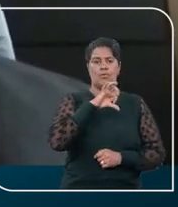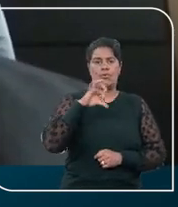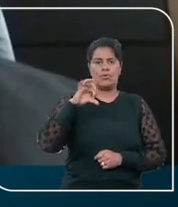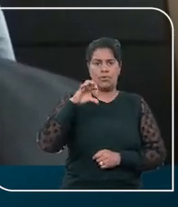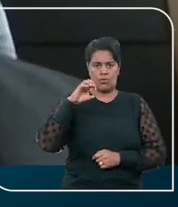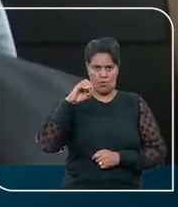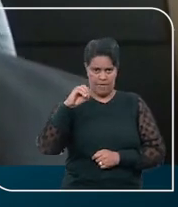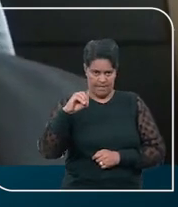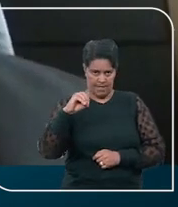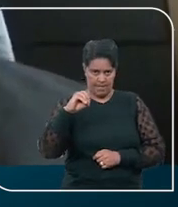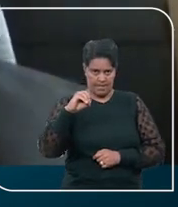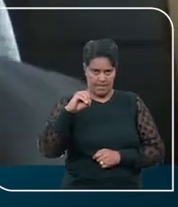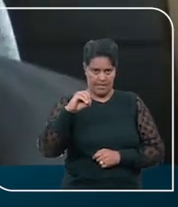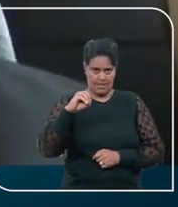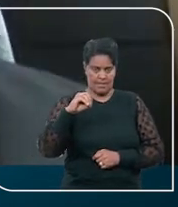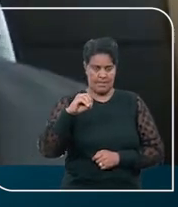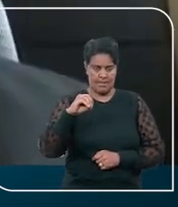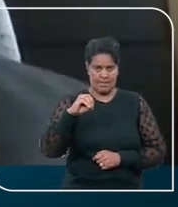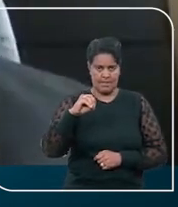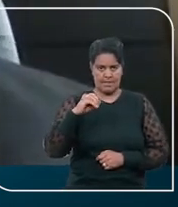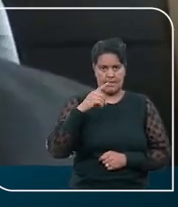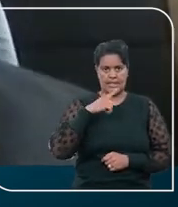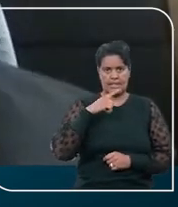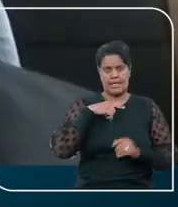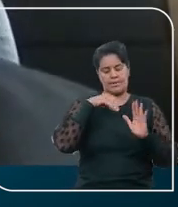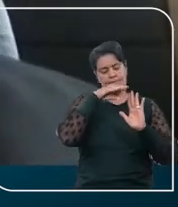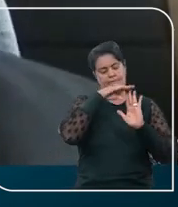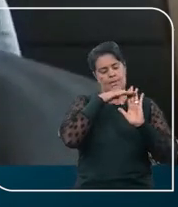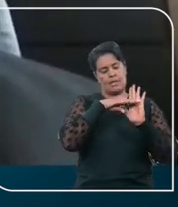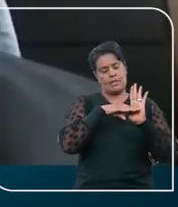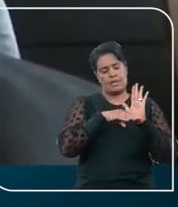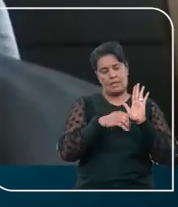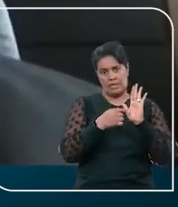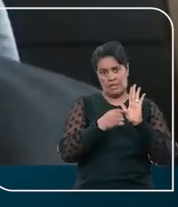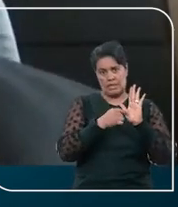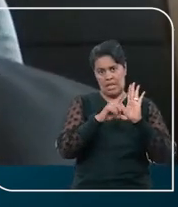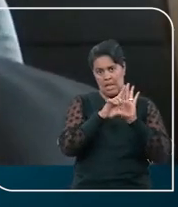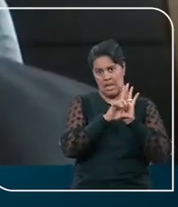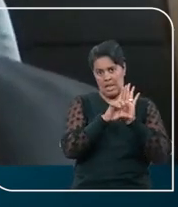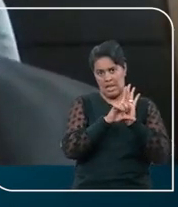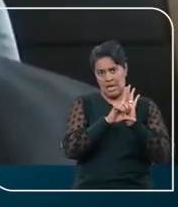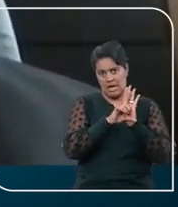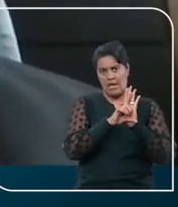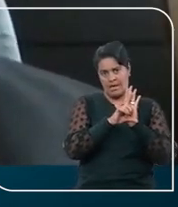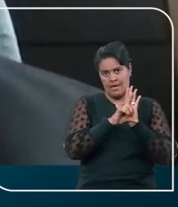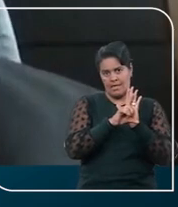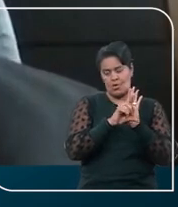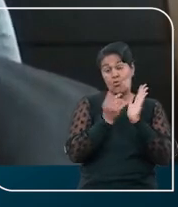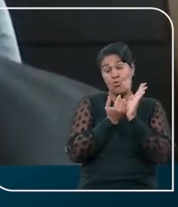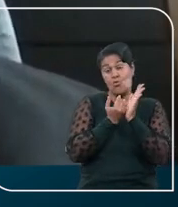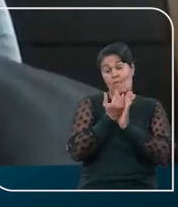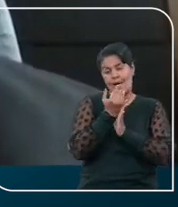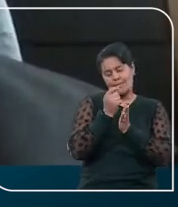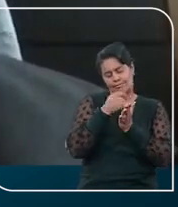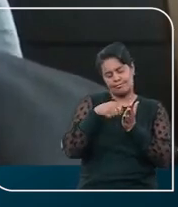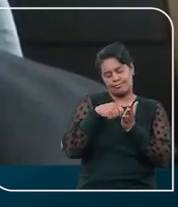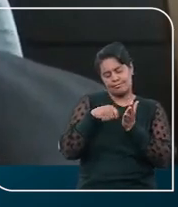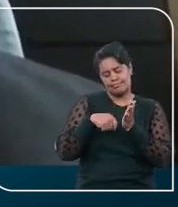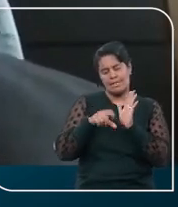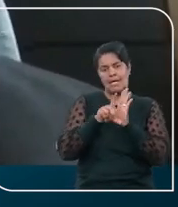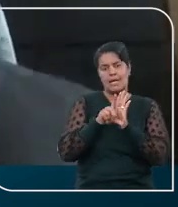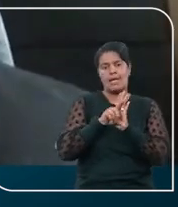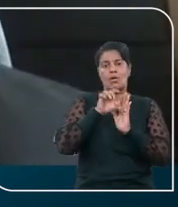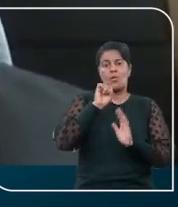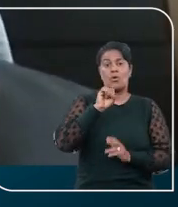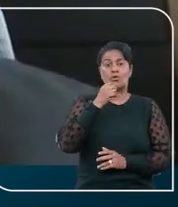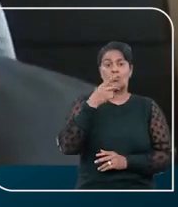foi desenvolvida, o esboço, né, o anteprojeto do que veio a ser a lei 8245 de 91,